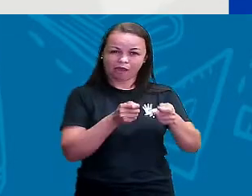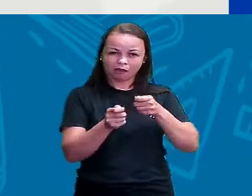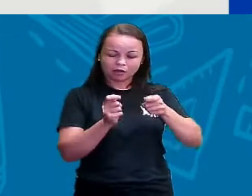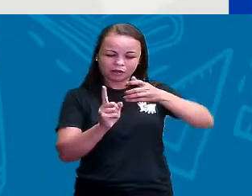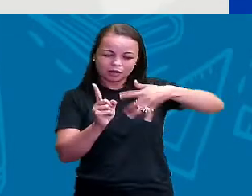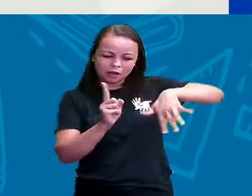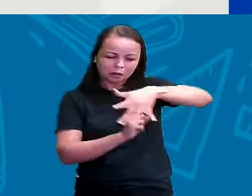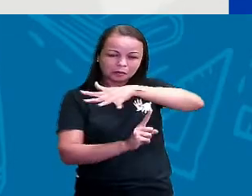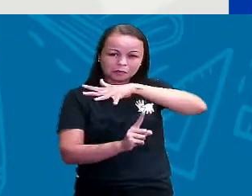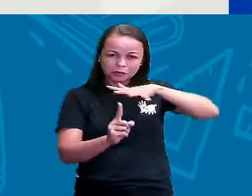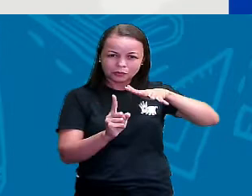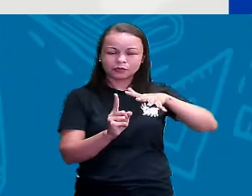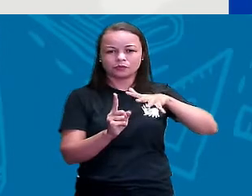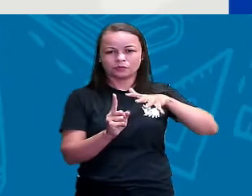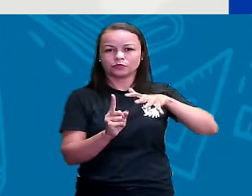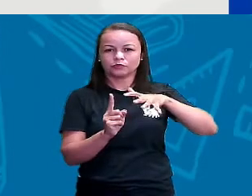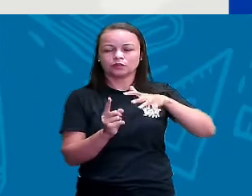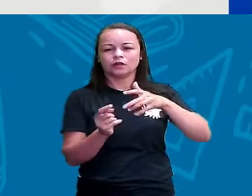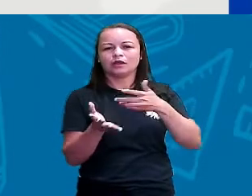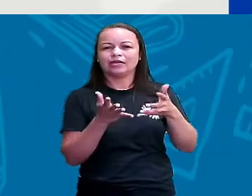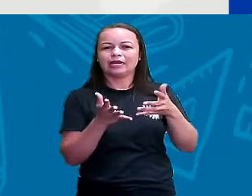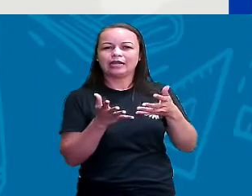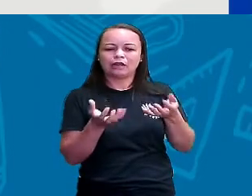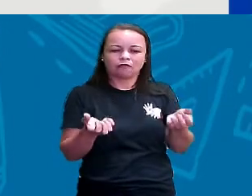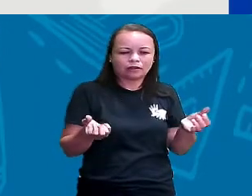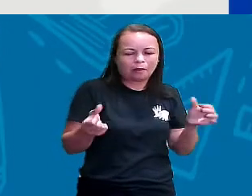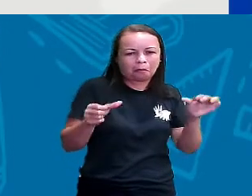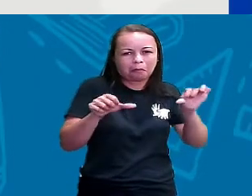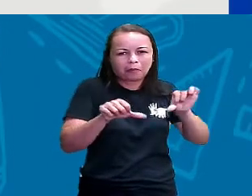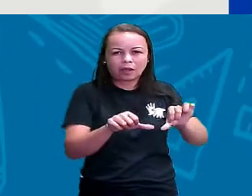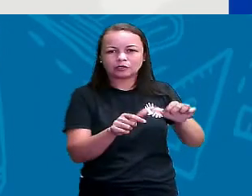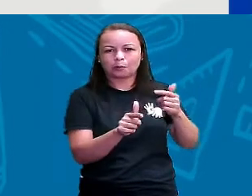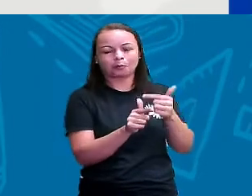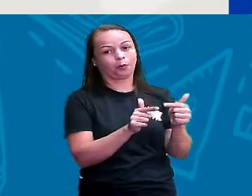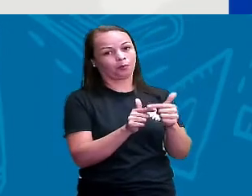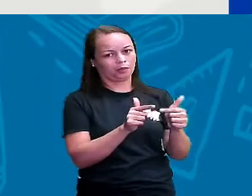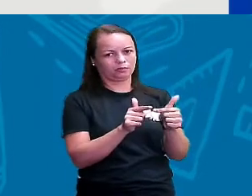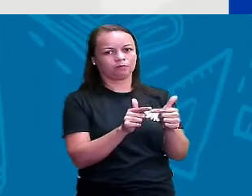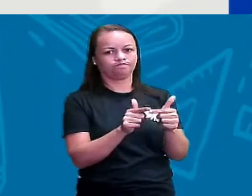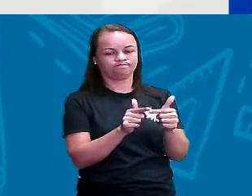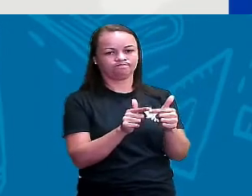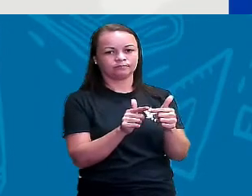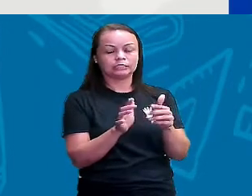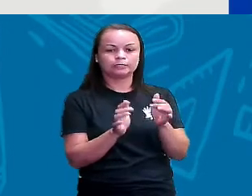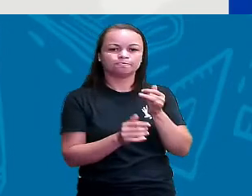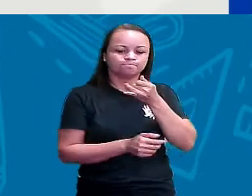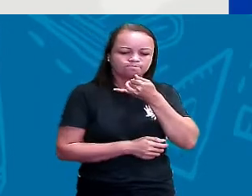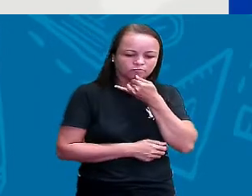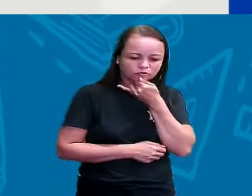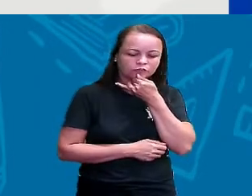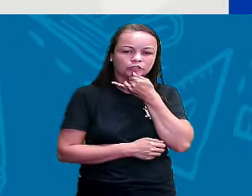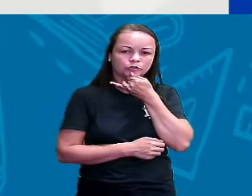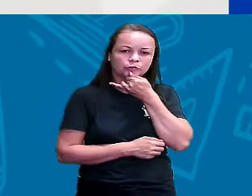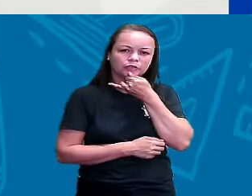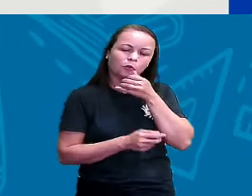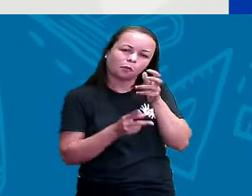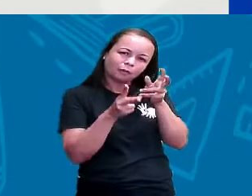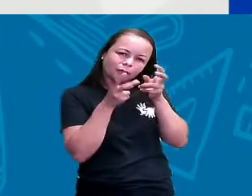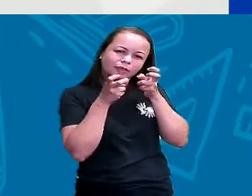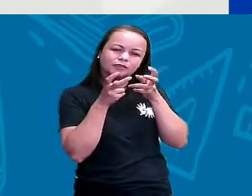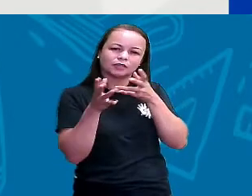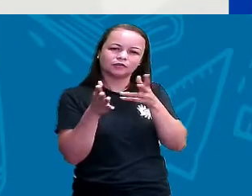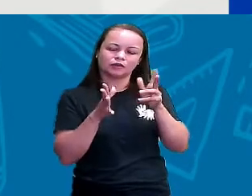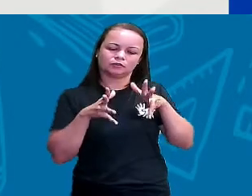o equilíbrio ambiental, ele vai estar ameaçado, tá certo? E, infelizmente, quando a gente vai observar todas